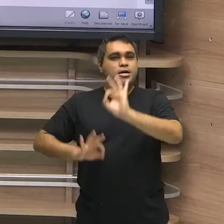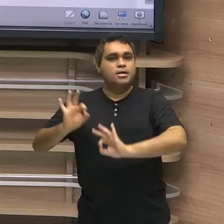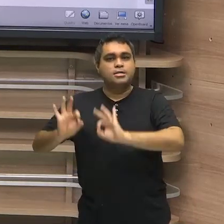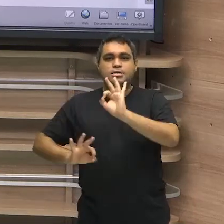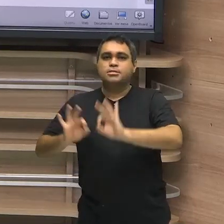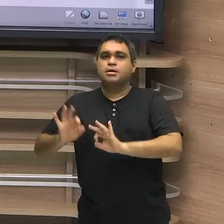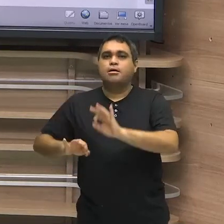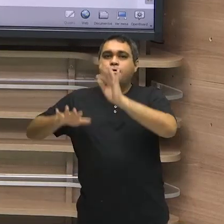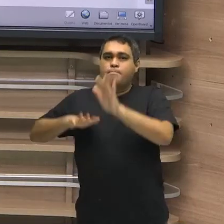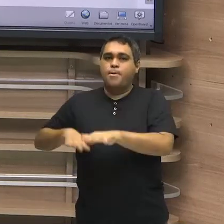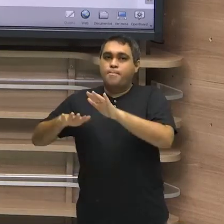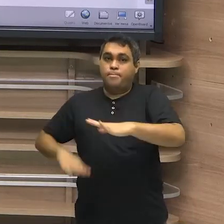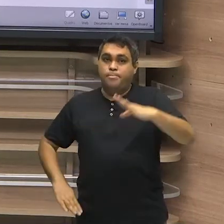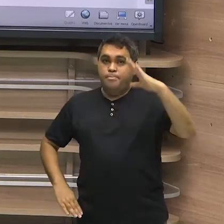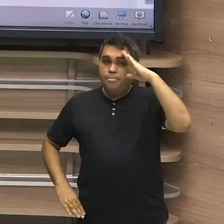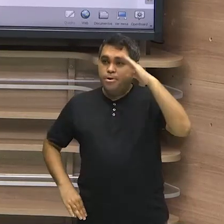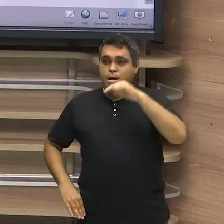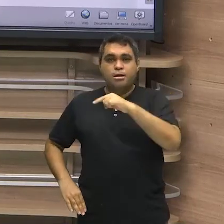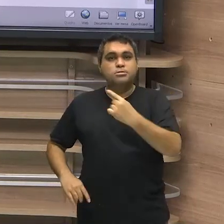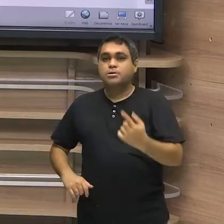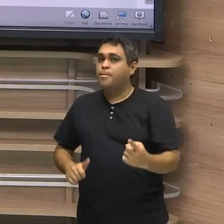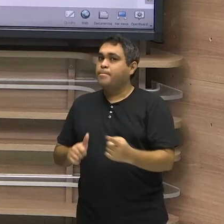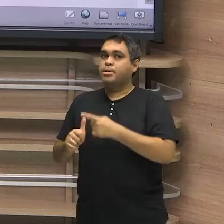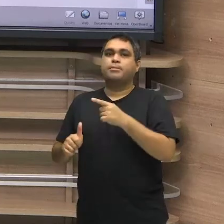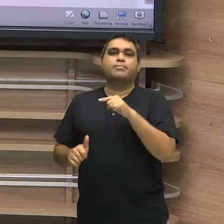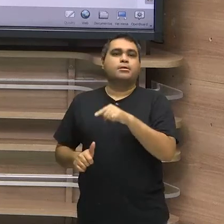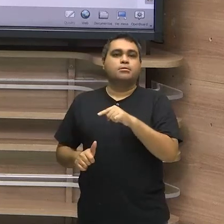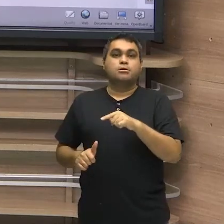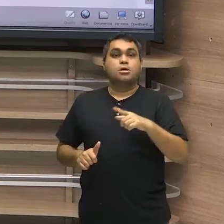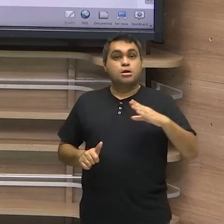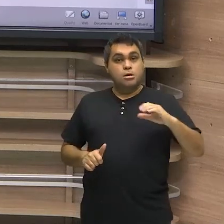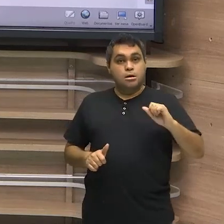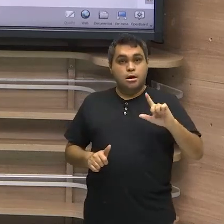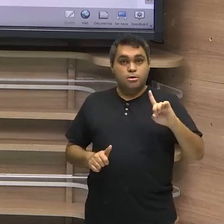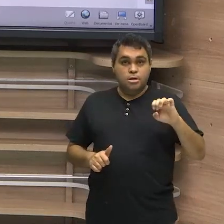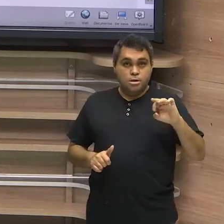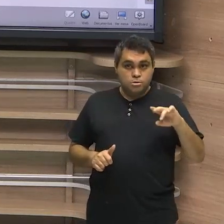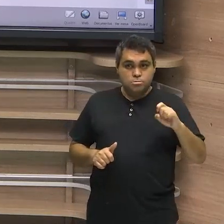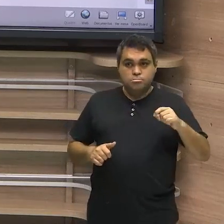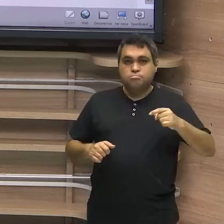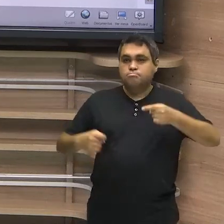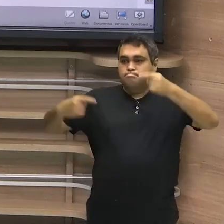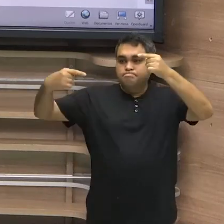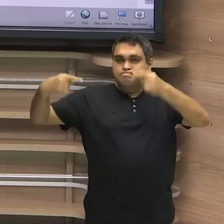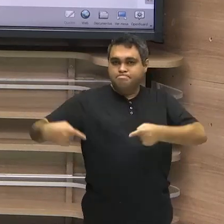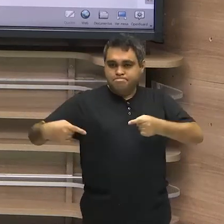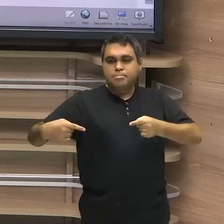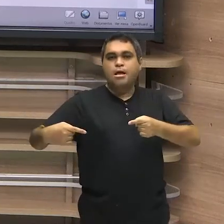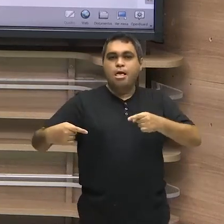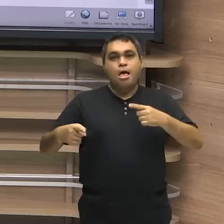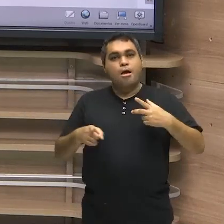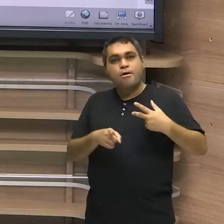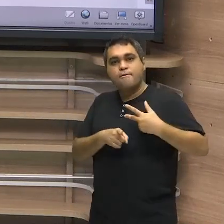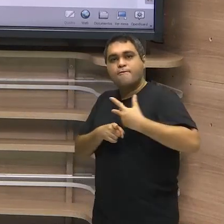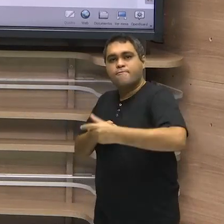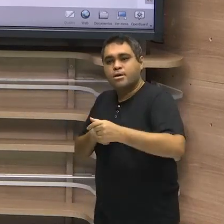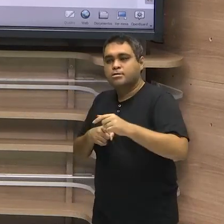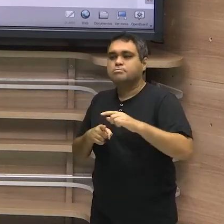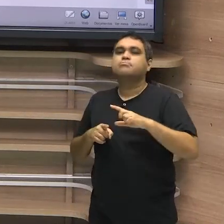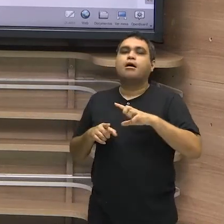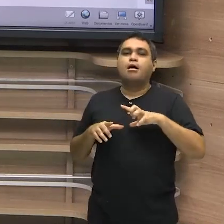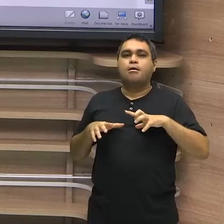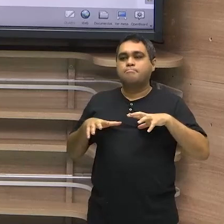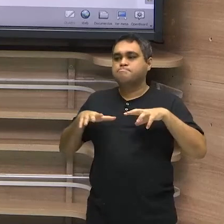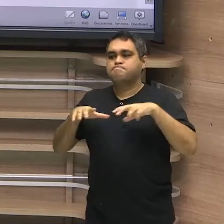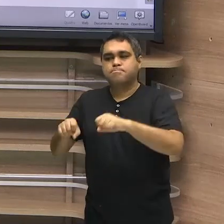um exército. Olha a importância disso, né? E os caldeus, eles derrotam esses povos e aí começam a se